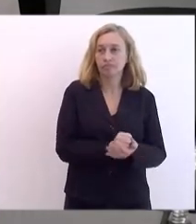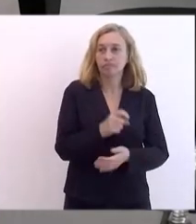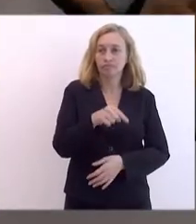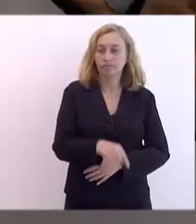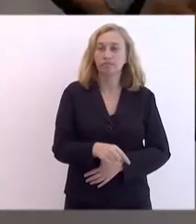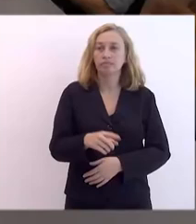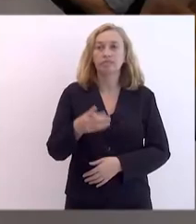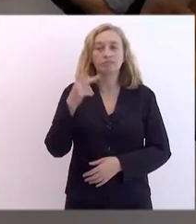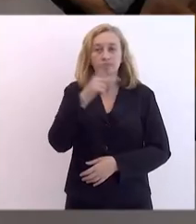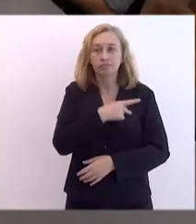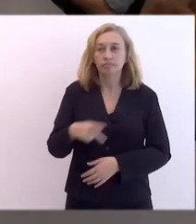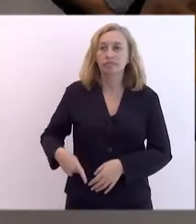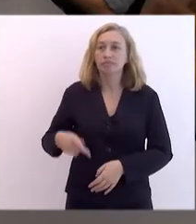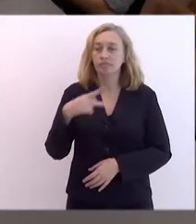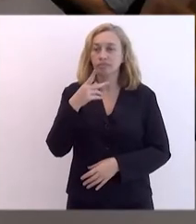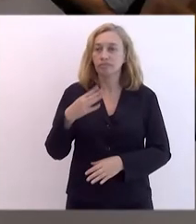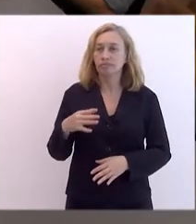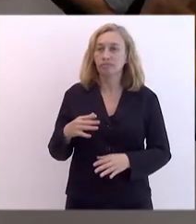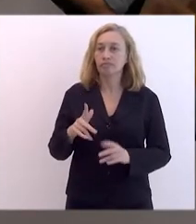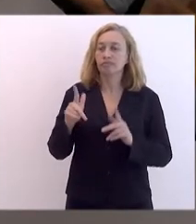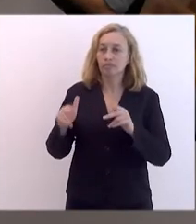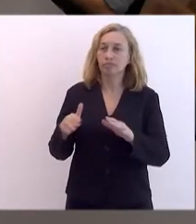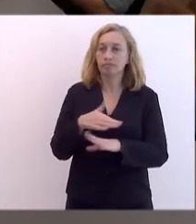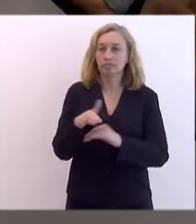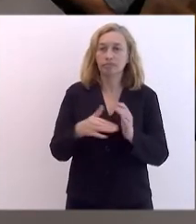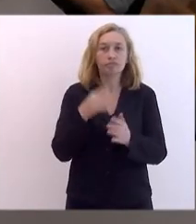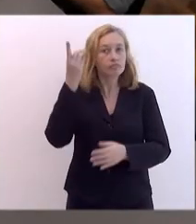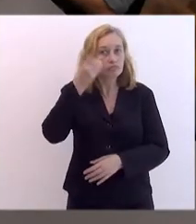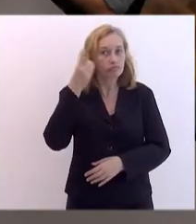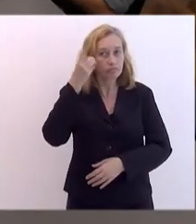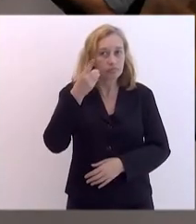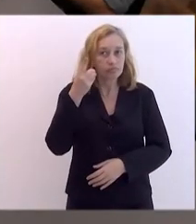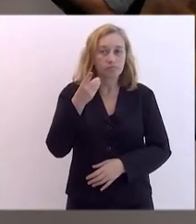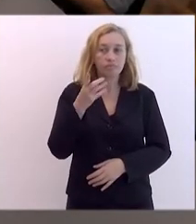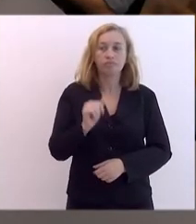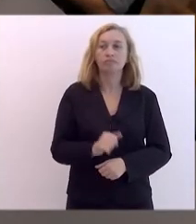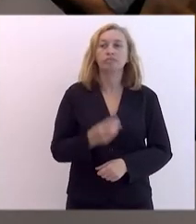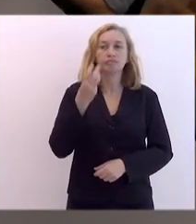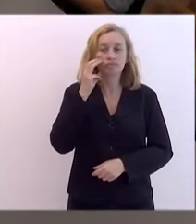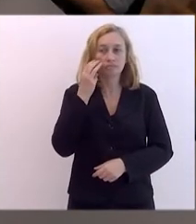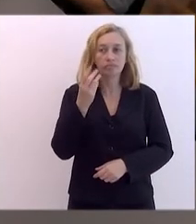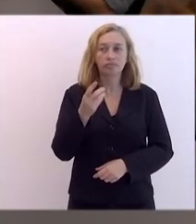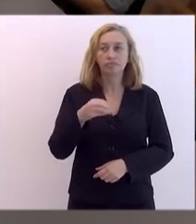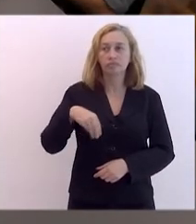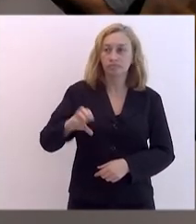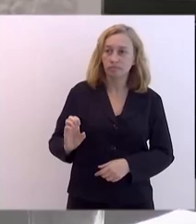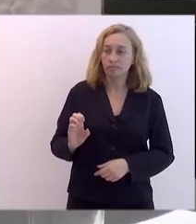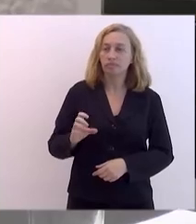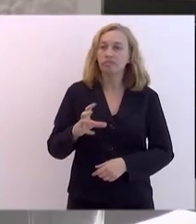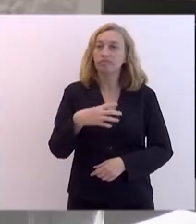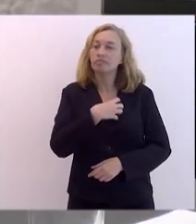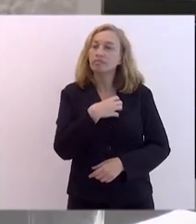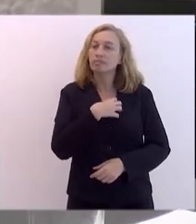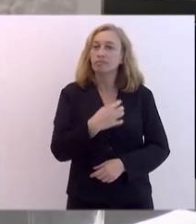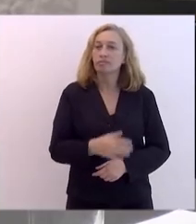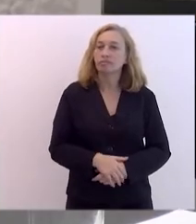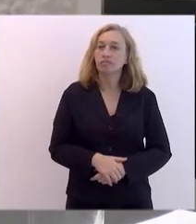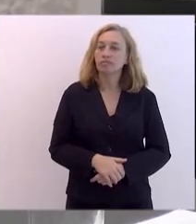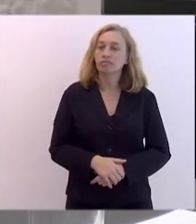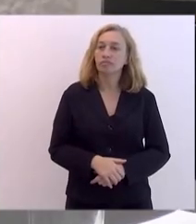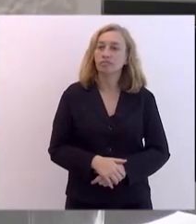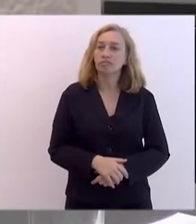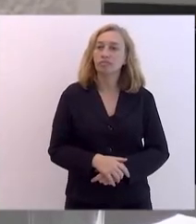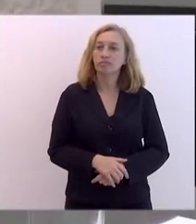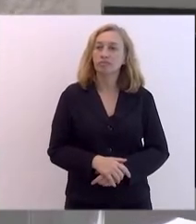ratifico a palavra de todos os deputados que antecederam, sobretudo do deputado Valdec, deputado Mink, no sentido de externar aqui